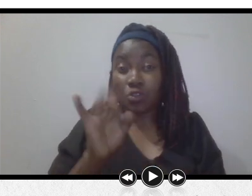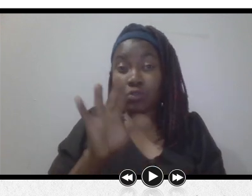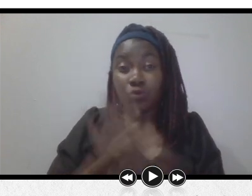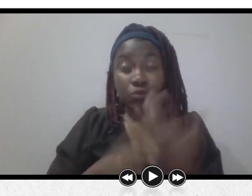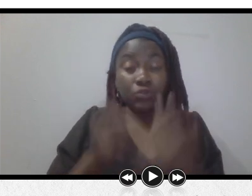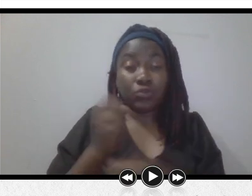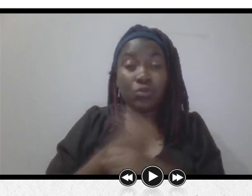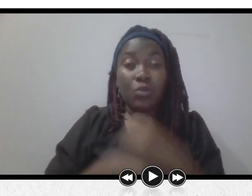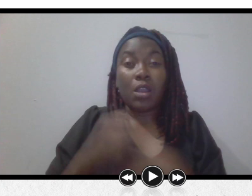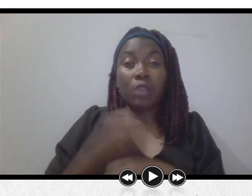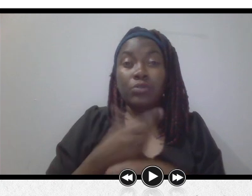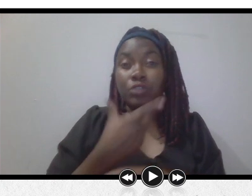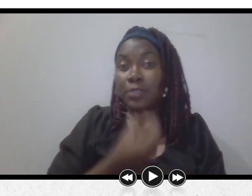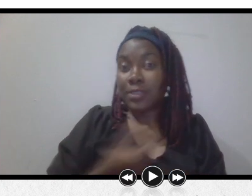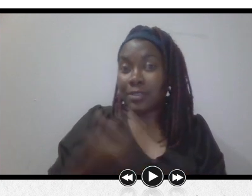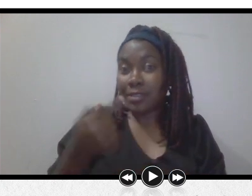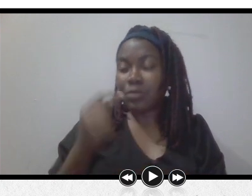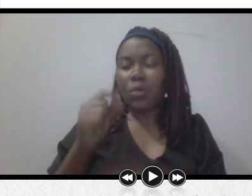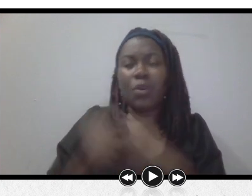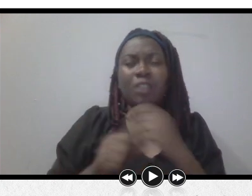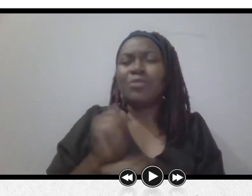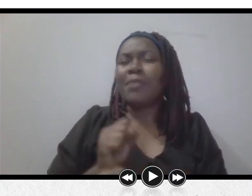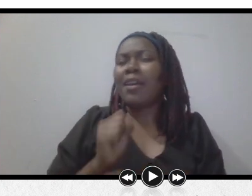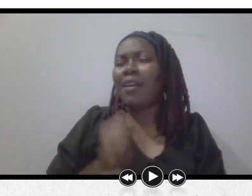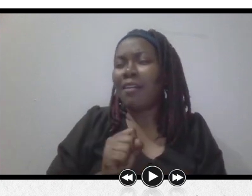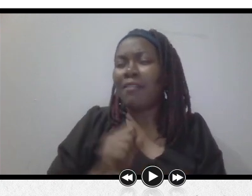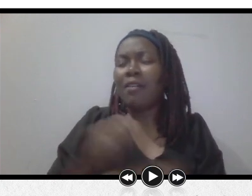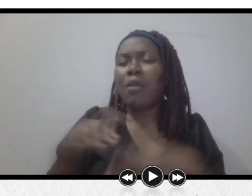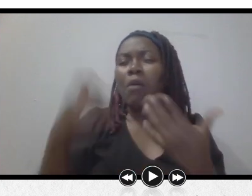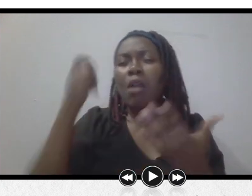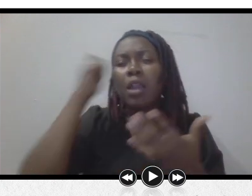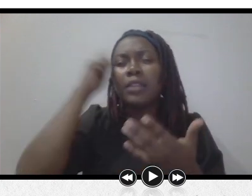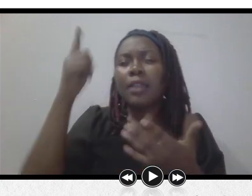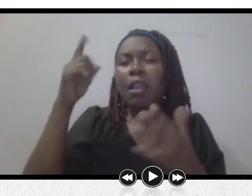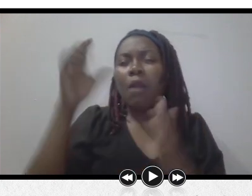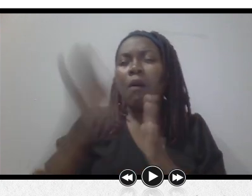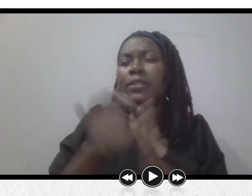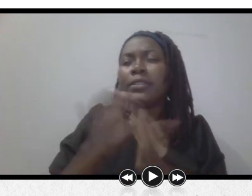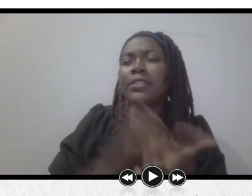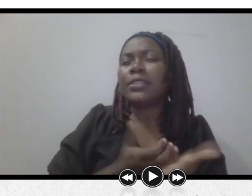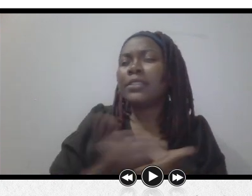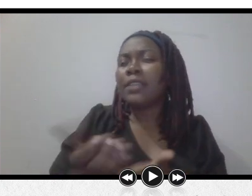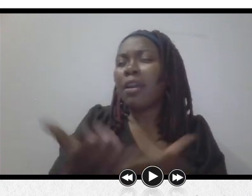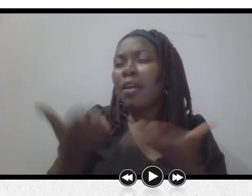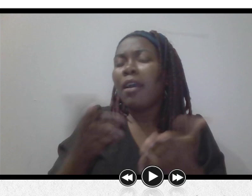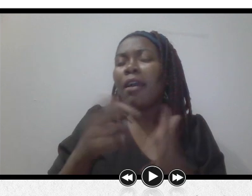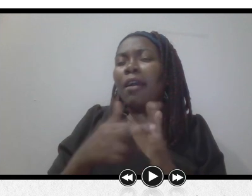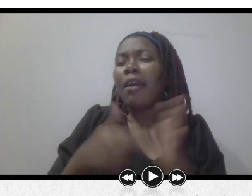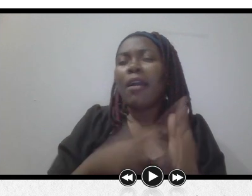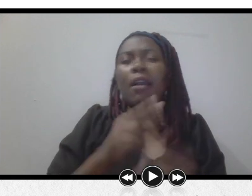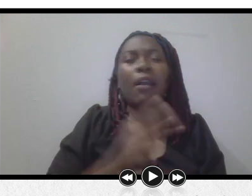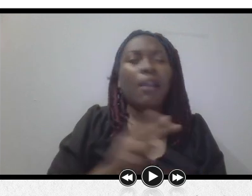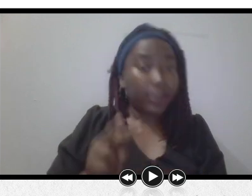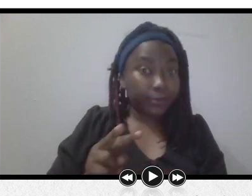de 2007. E o que se esperava? Qual era a ideia, o conceito inicial dessa regulação para o